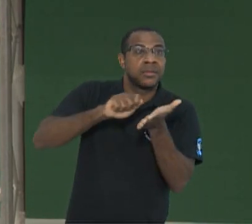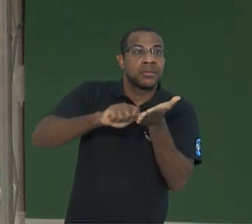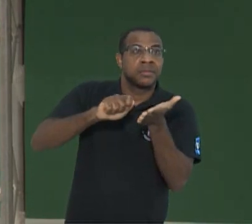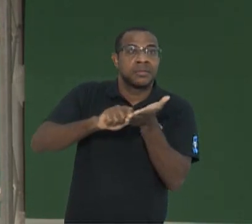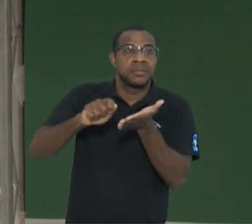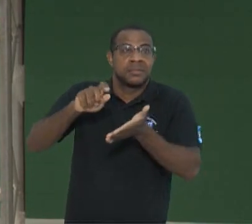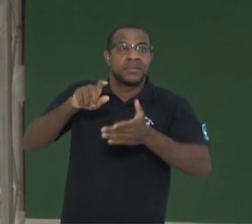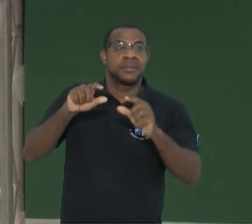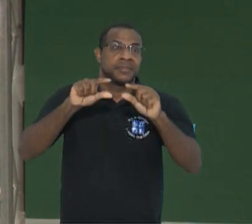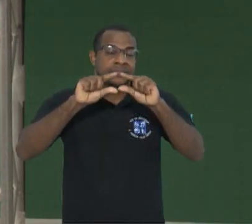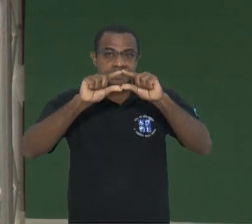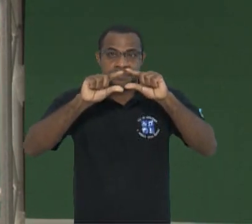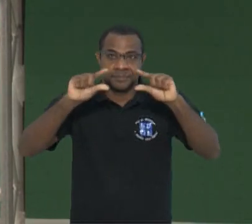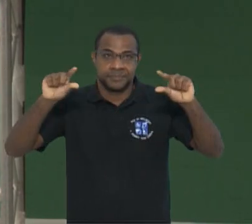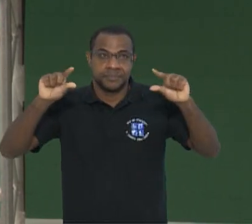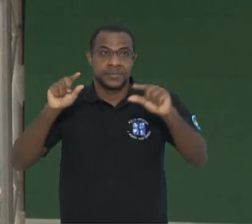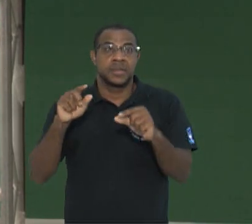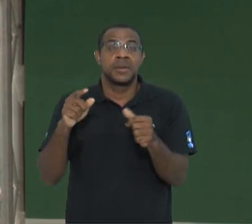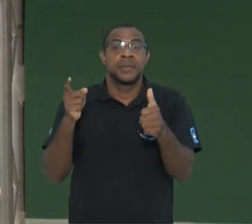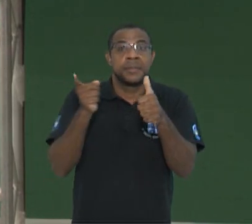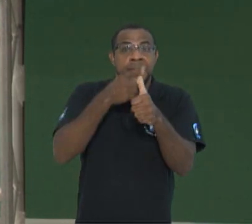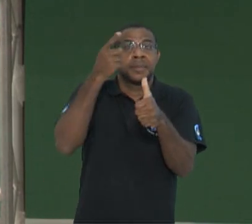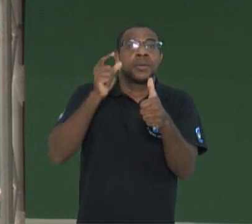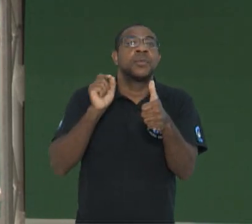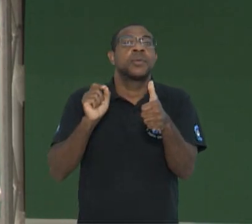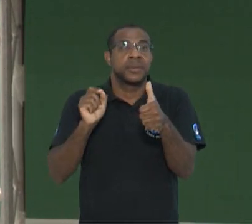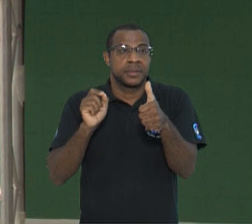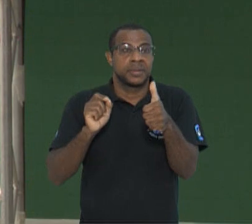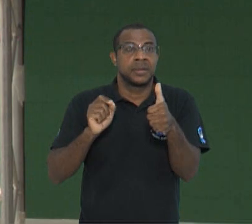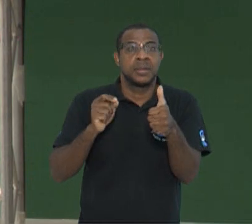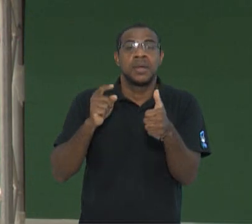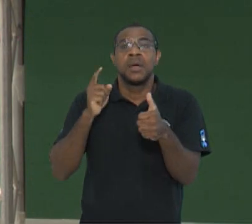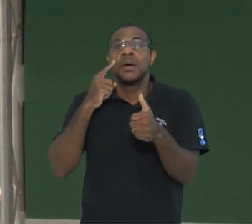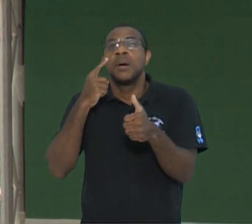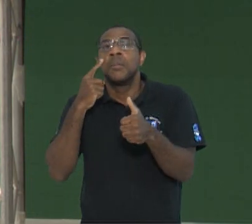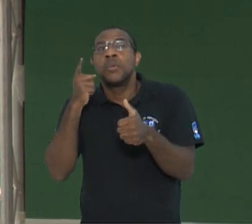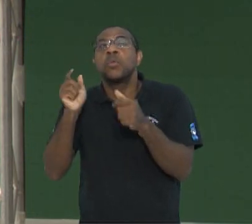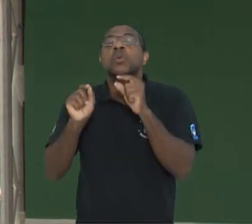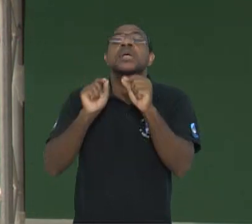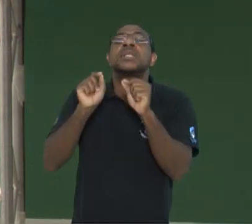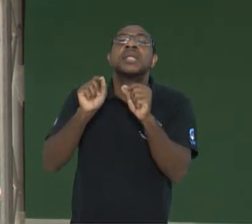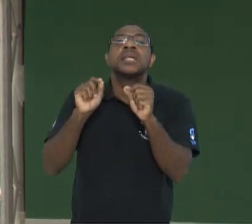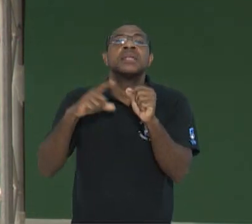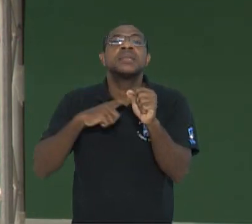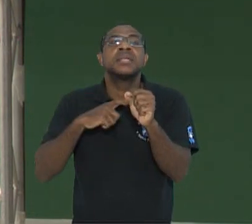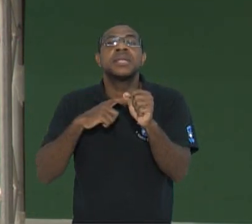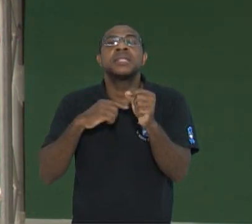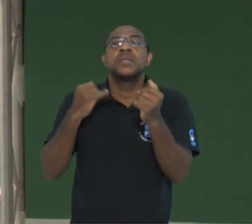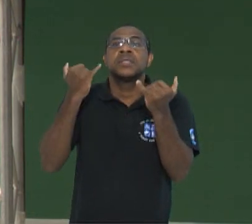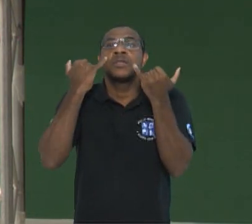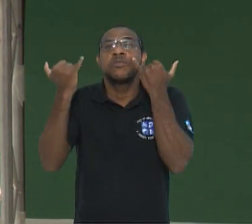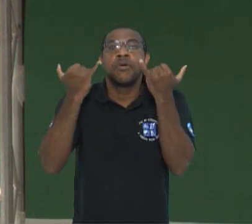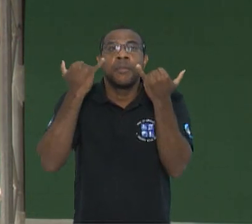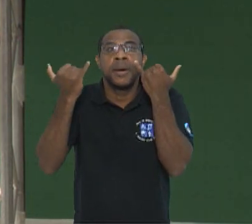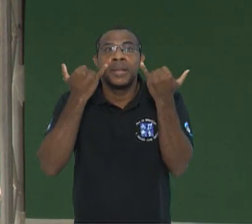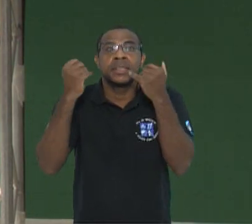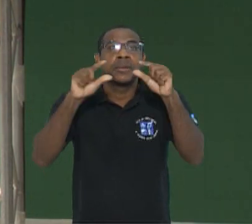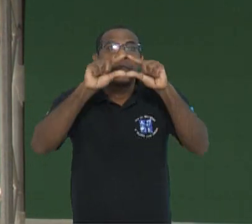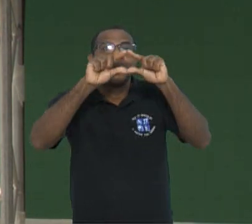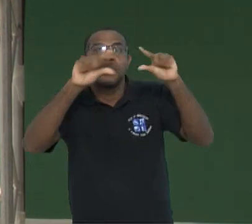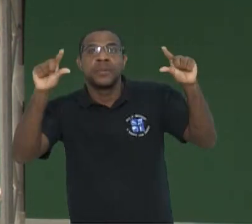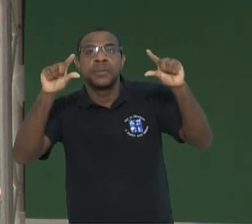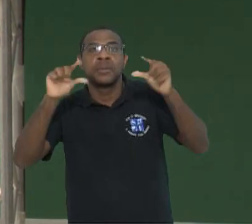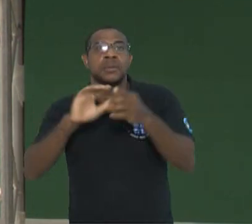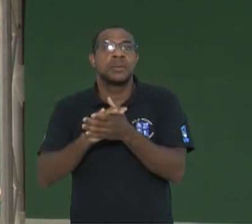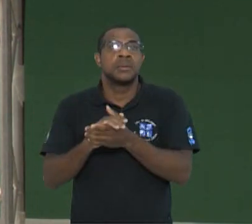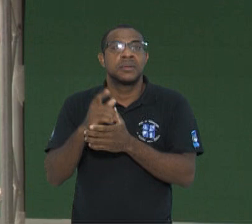equação e, primeiro passo lá, identificar o que eu tenho do enunciado. Eu já identifiquei